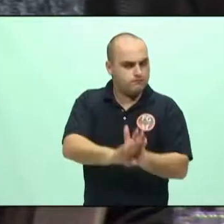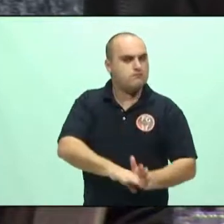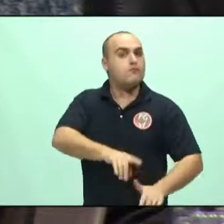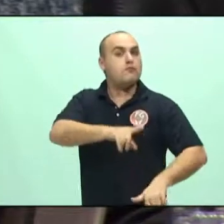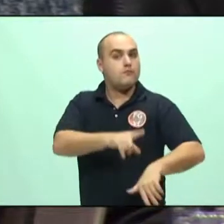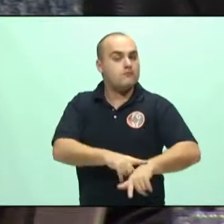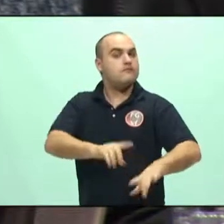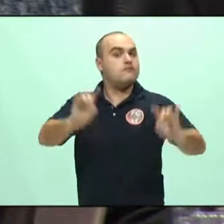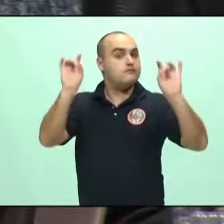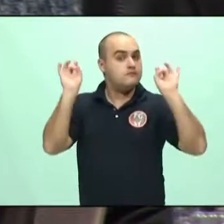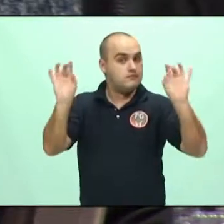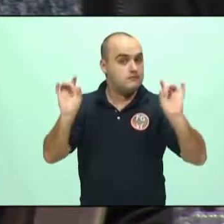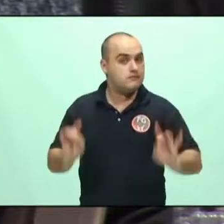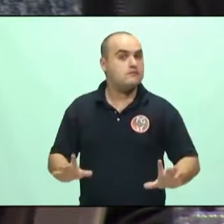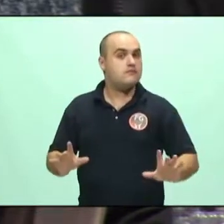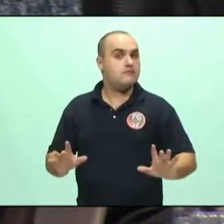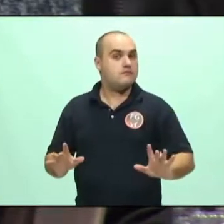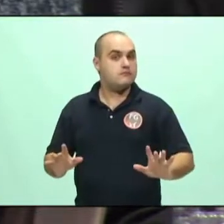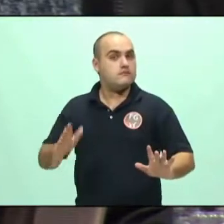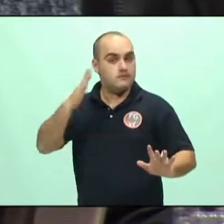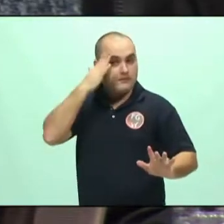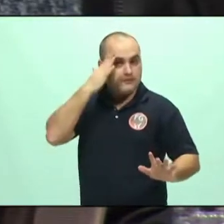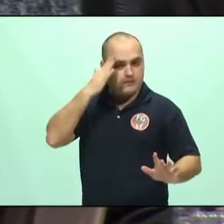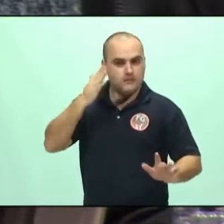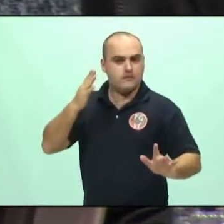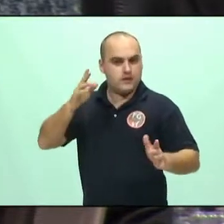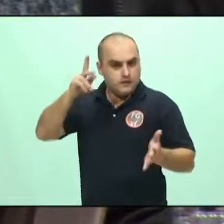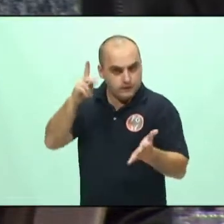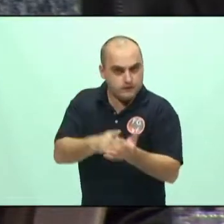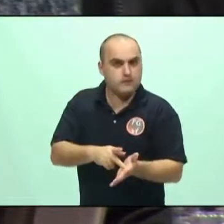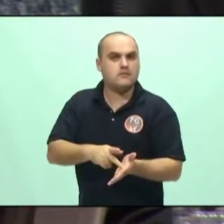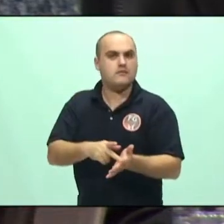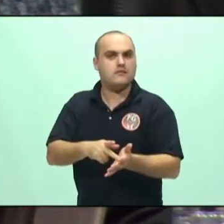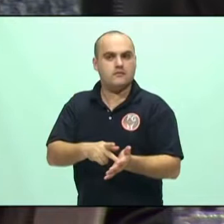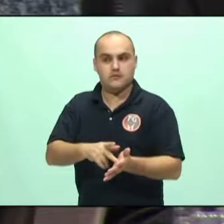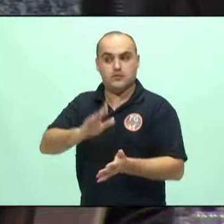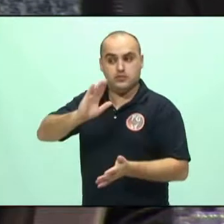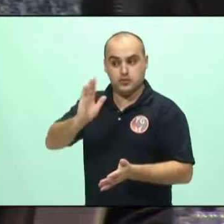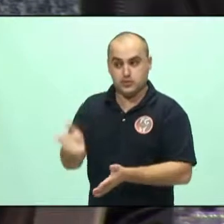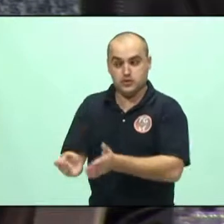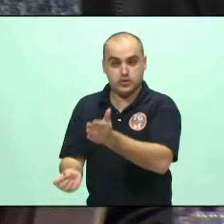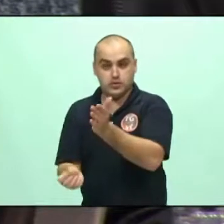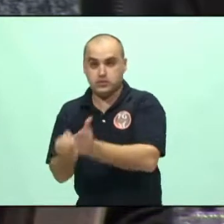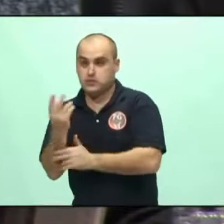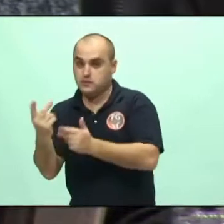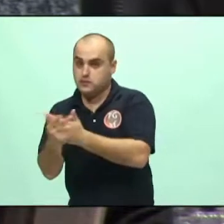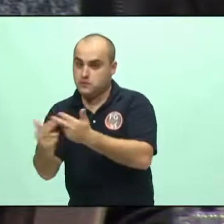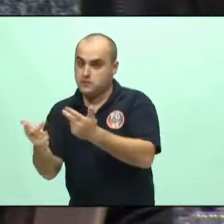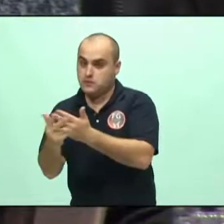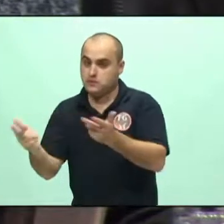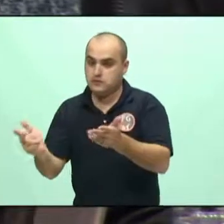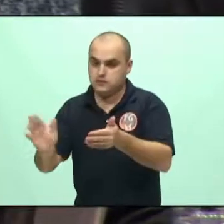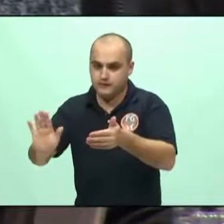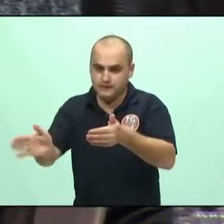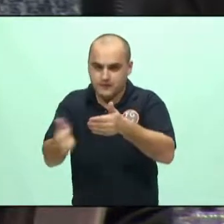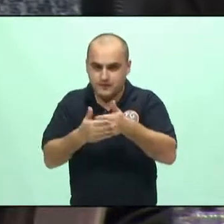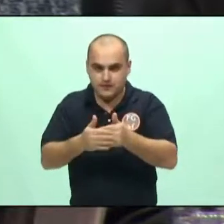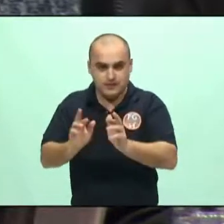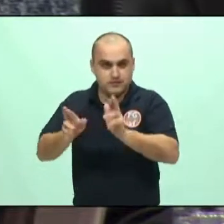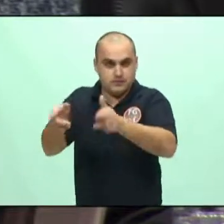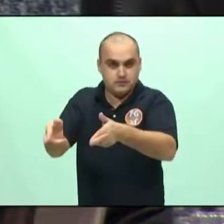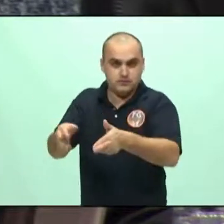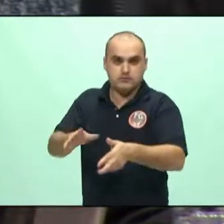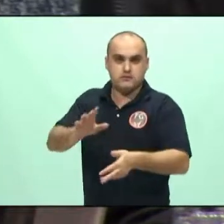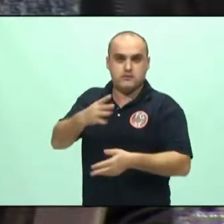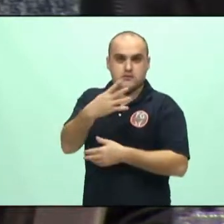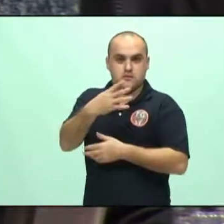para atender as necessidades do Catarinense fez bons atos demonstrativos já quando fechou as regionais só aí